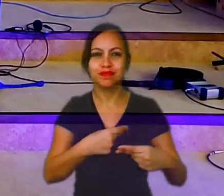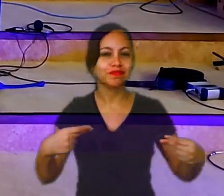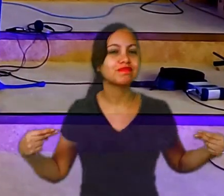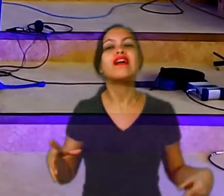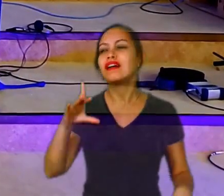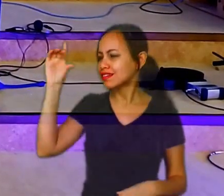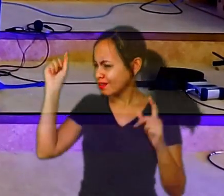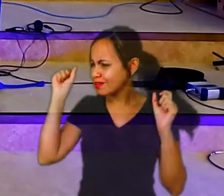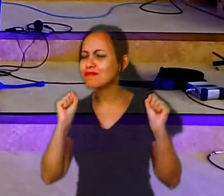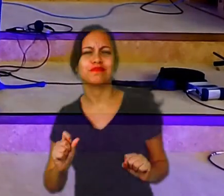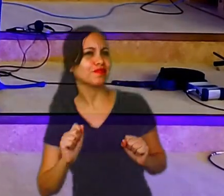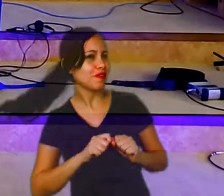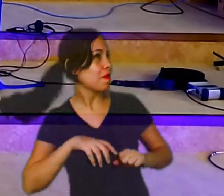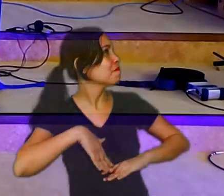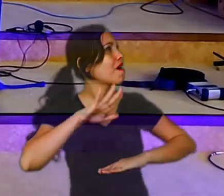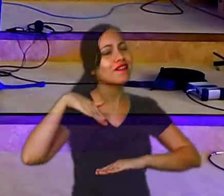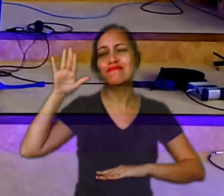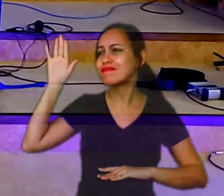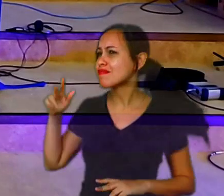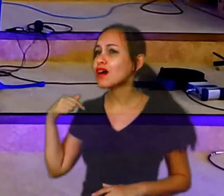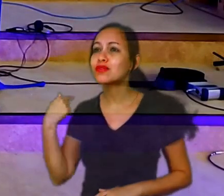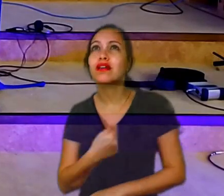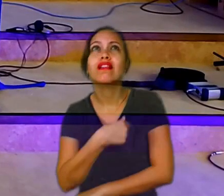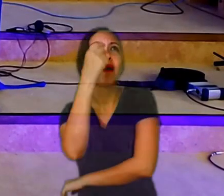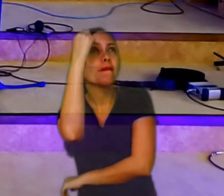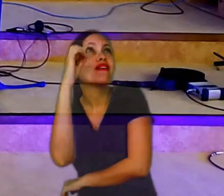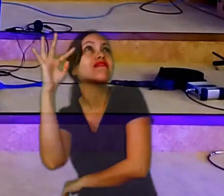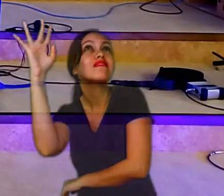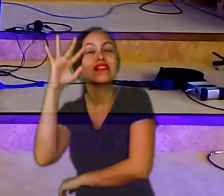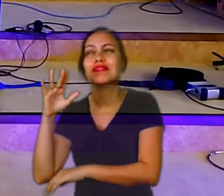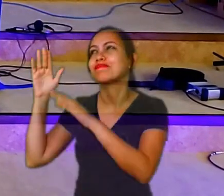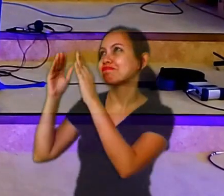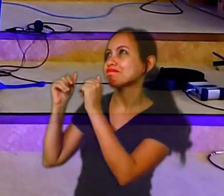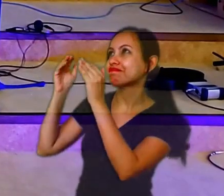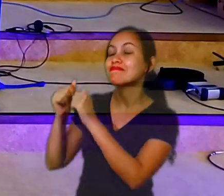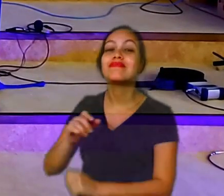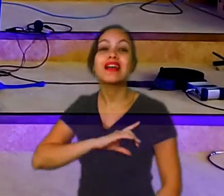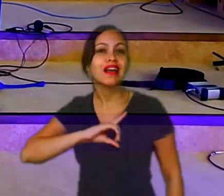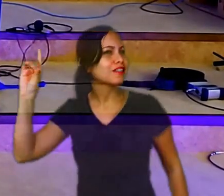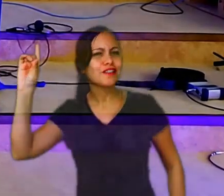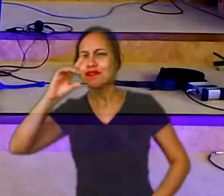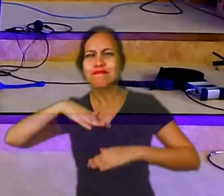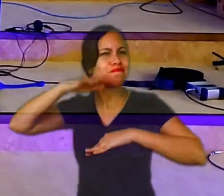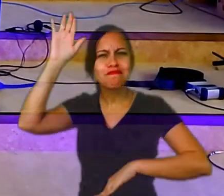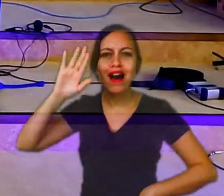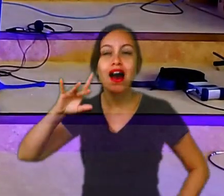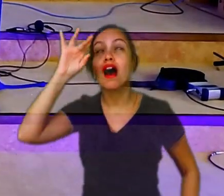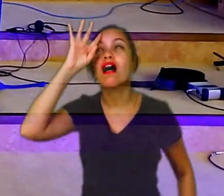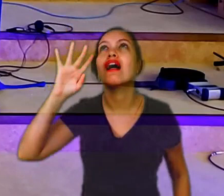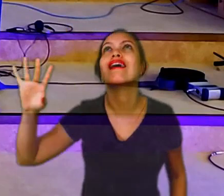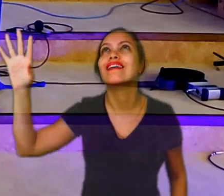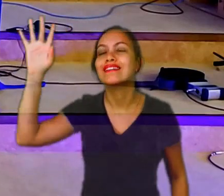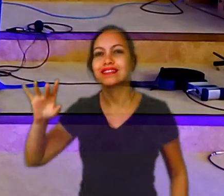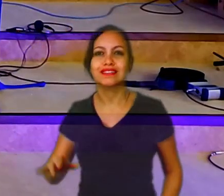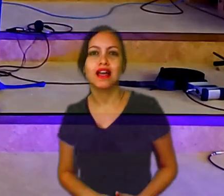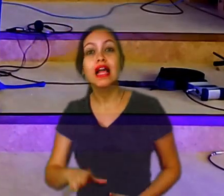que pode fazer muito mais do que nós pensamos e pedimos, aquele que vai além das nossas